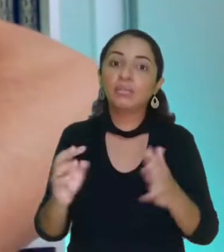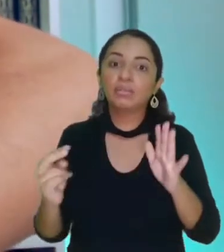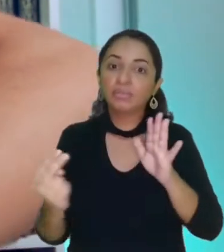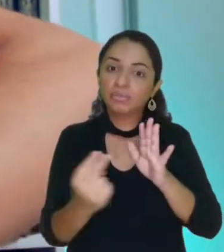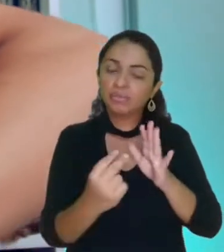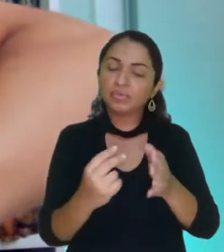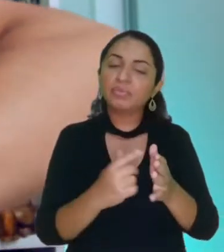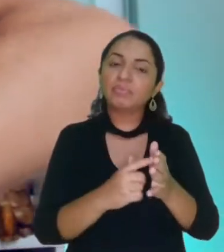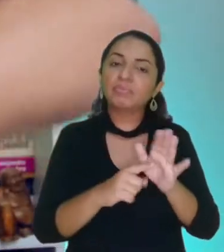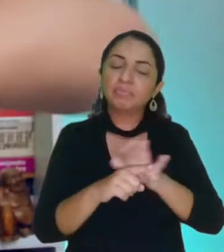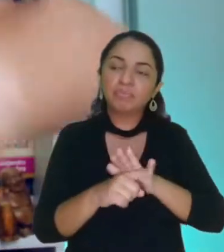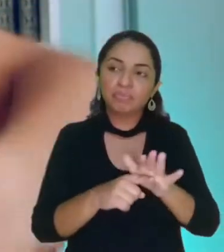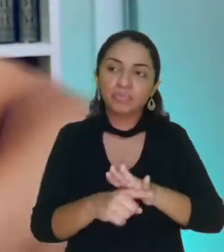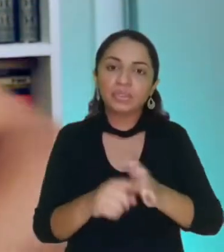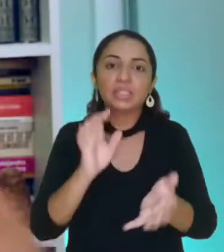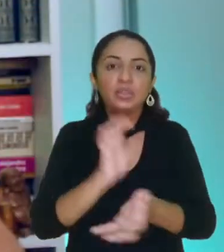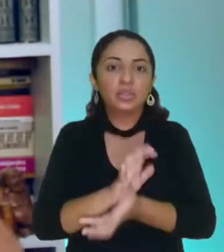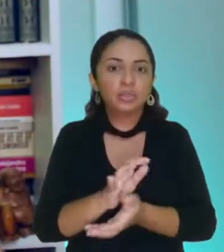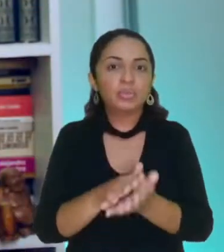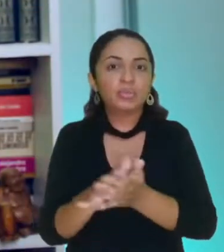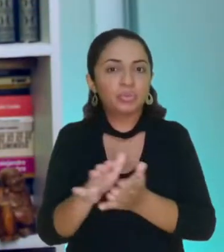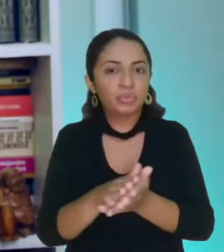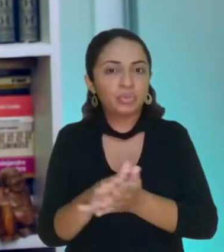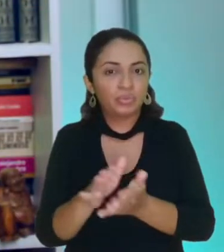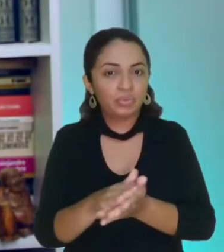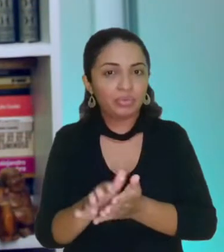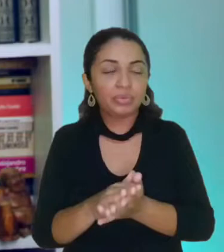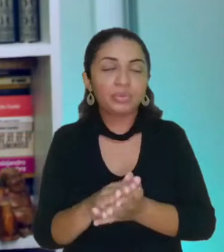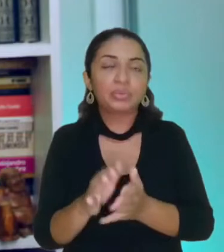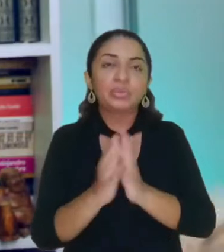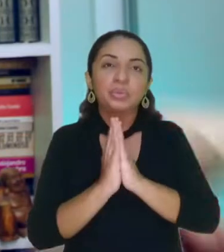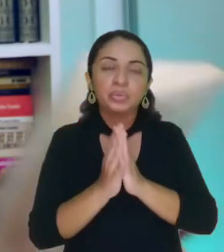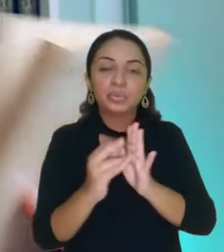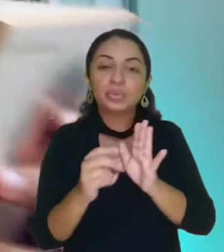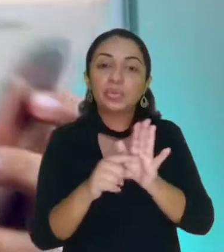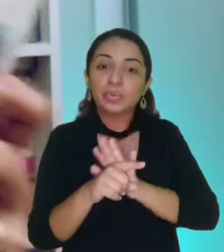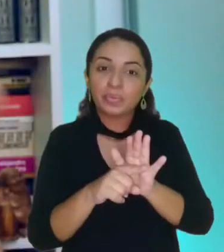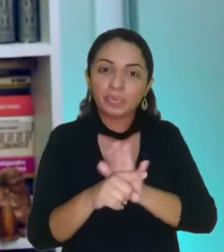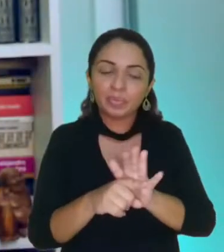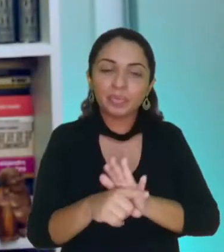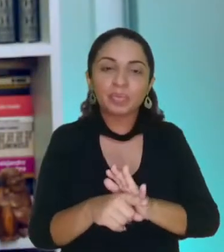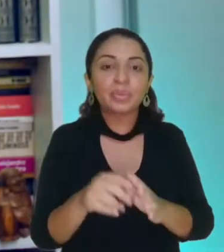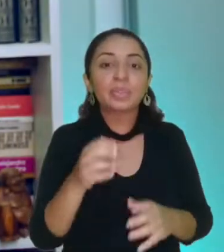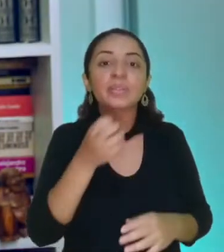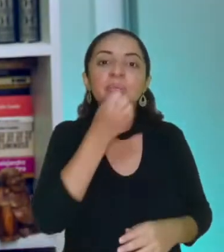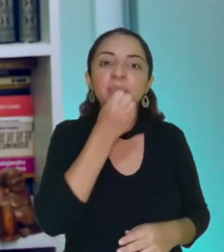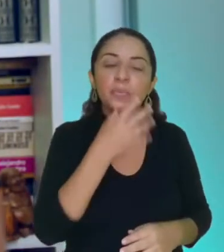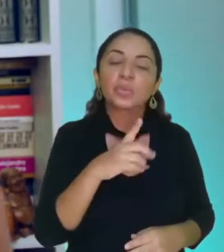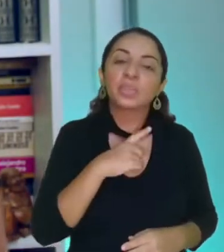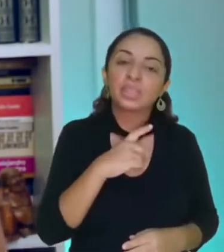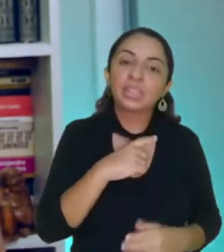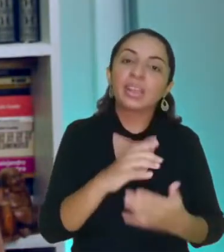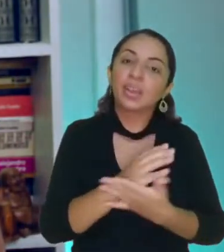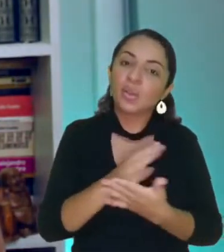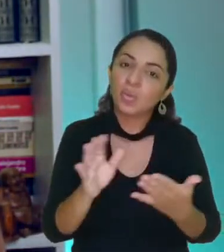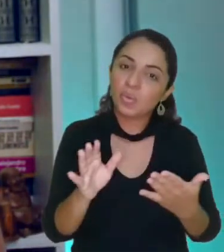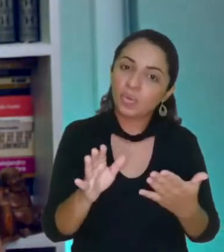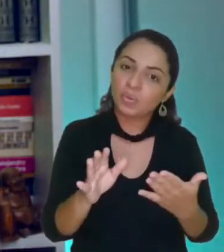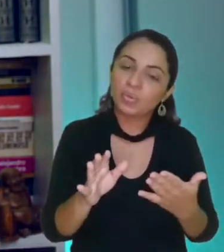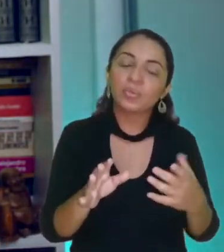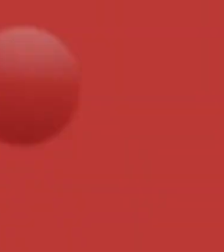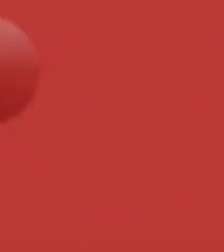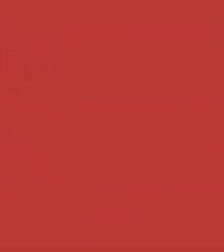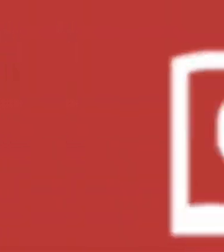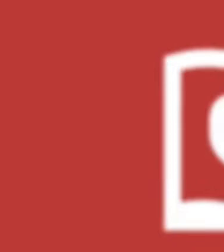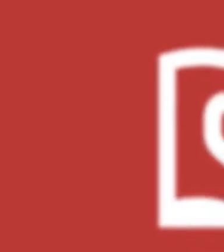esse livro, pesquisem aí se alguns merecem relançamentos, novas edições. Por exemplo, esse aqui tem novas edições. James